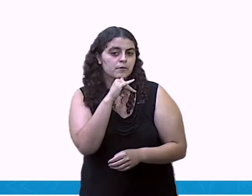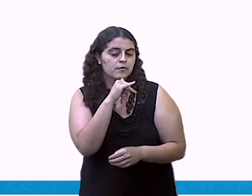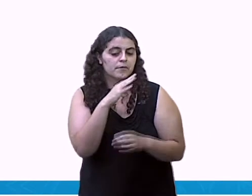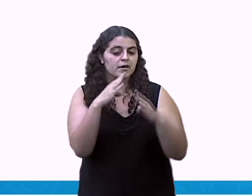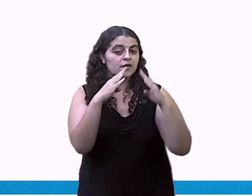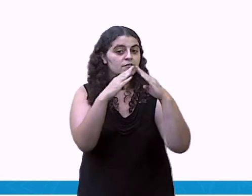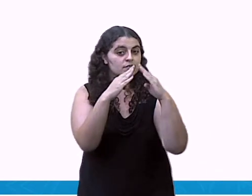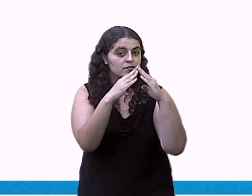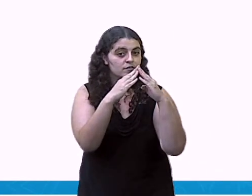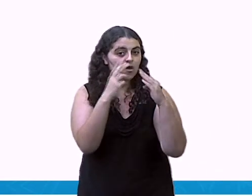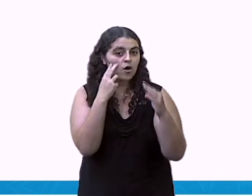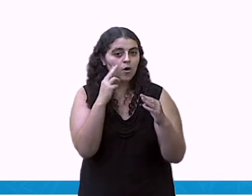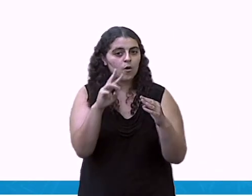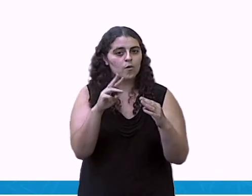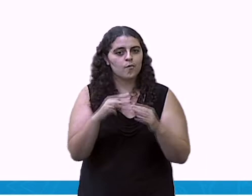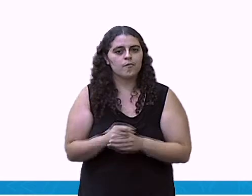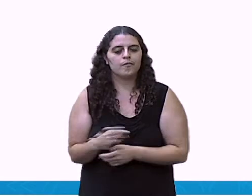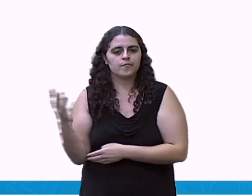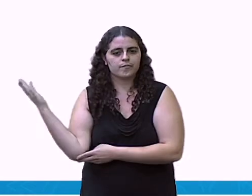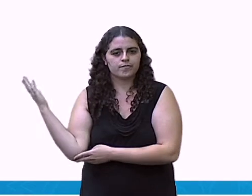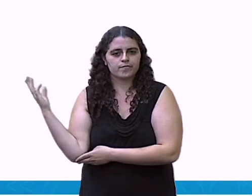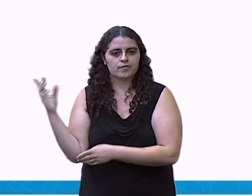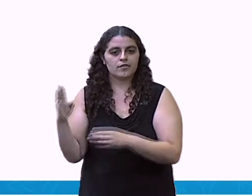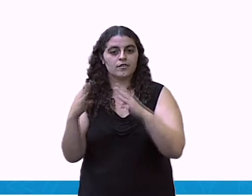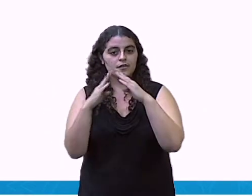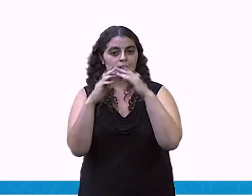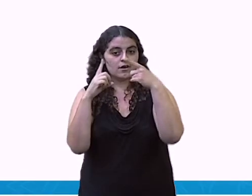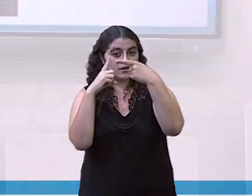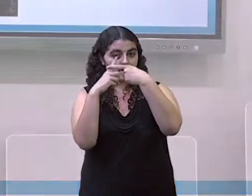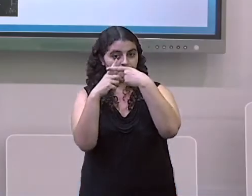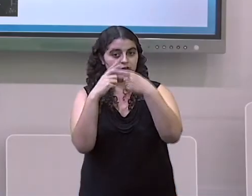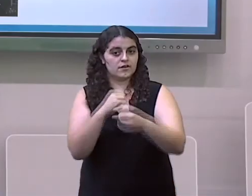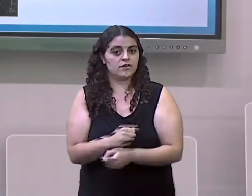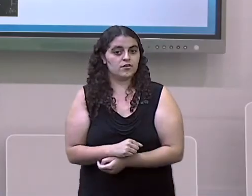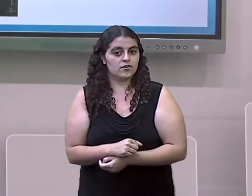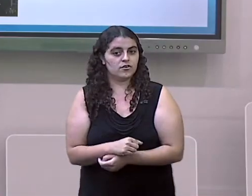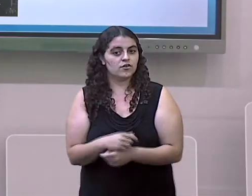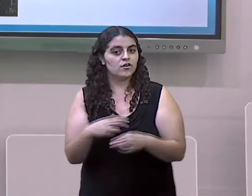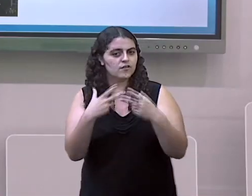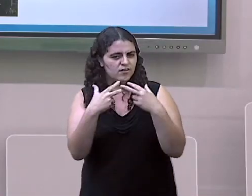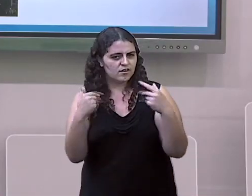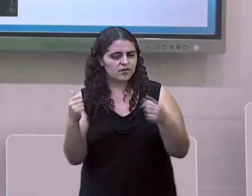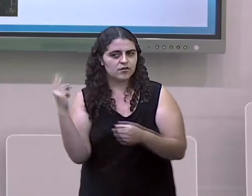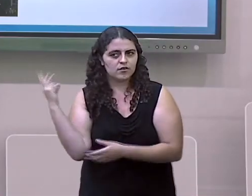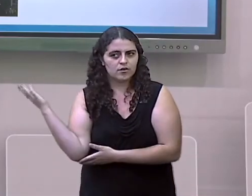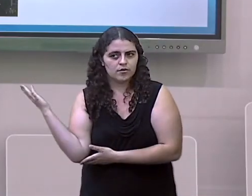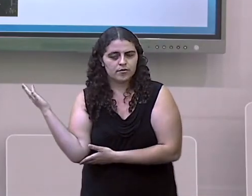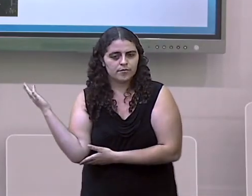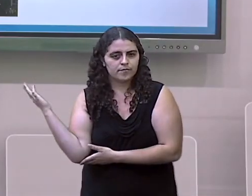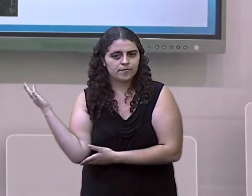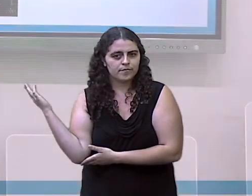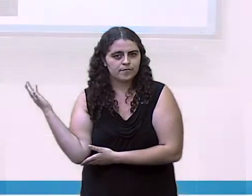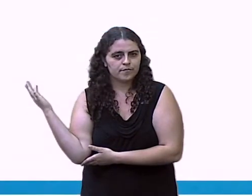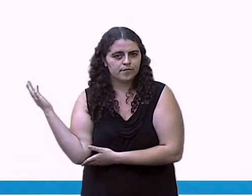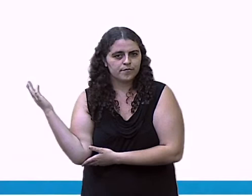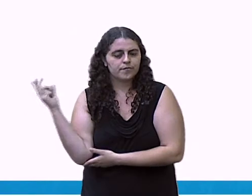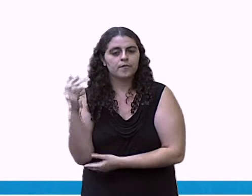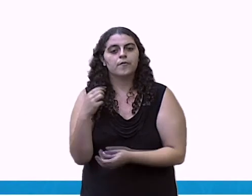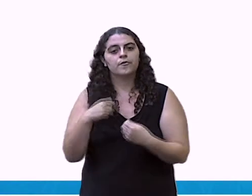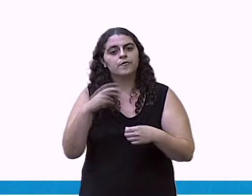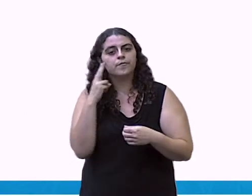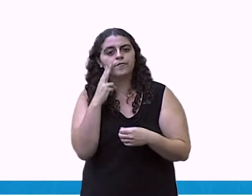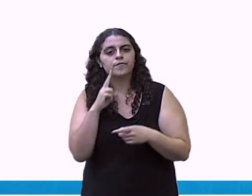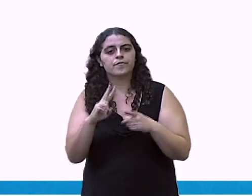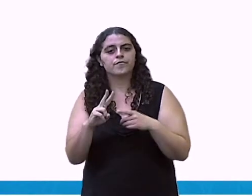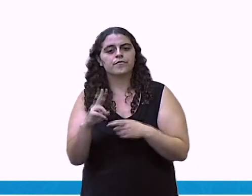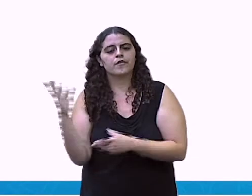Ou seja, é um ambiente que sofreu aí a intervenção humana. E olha só nesta imagem, nós podemos verificar